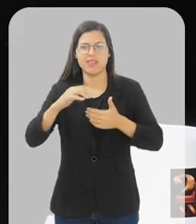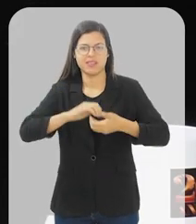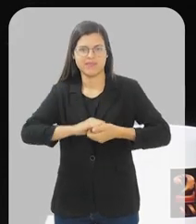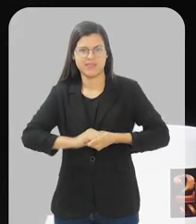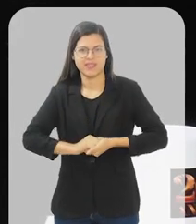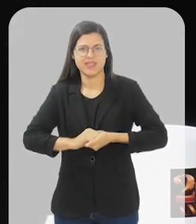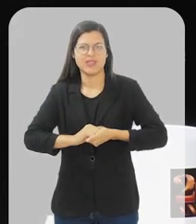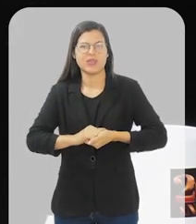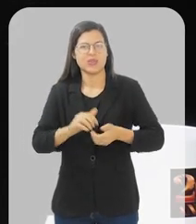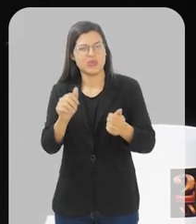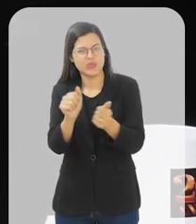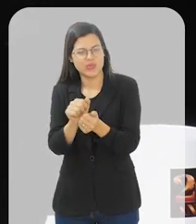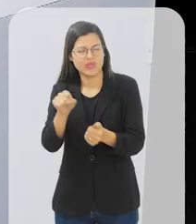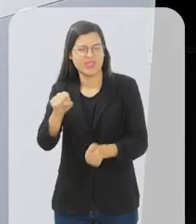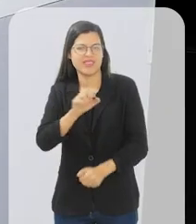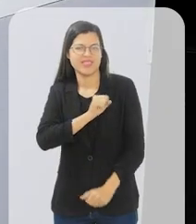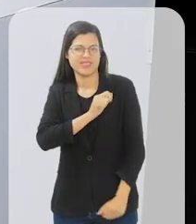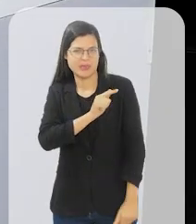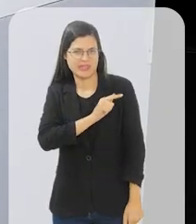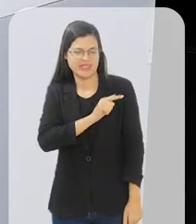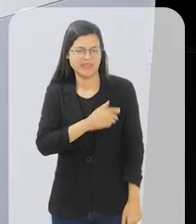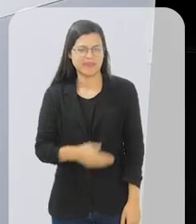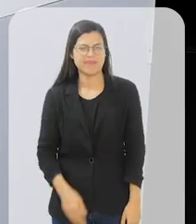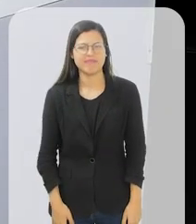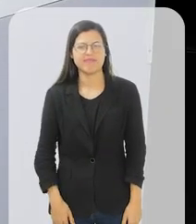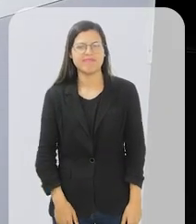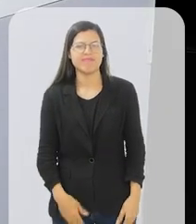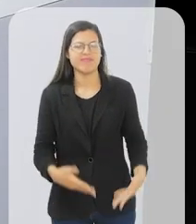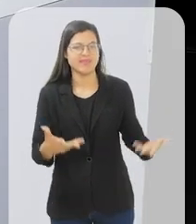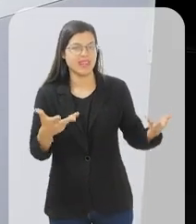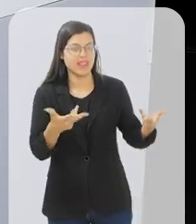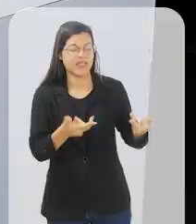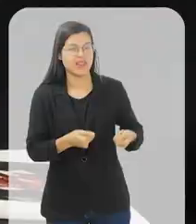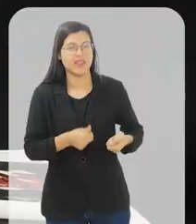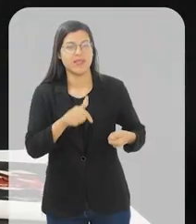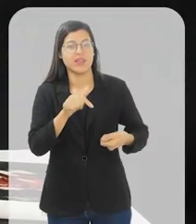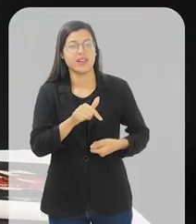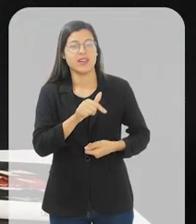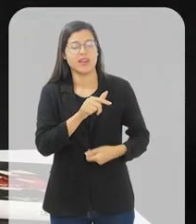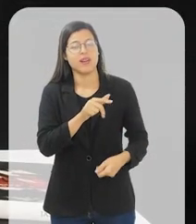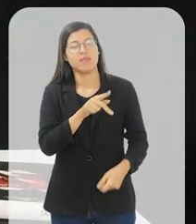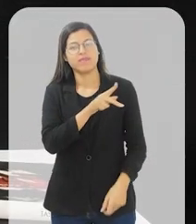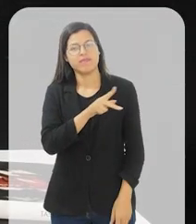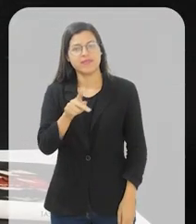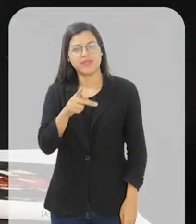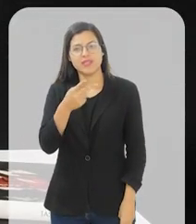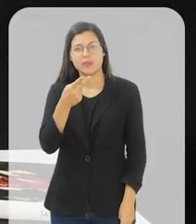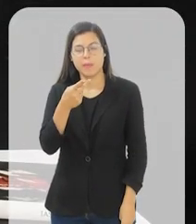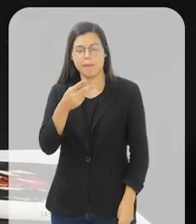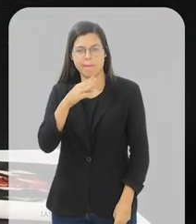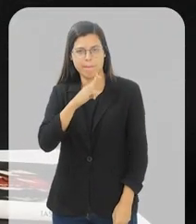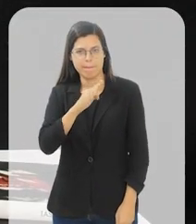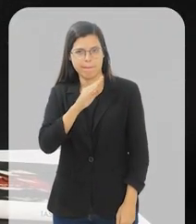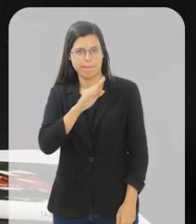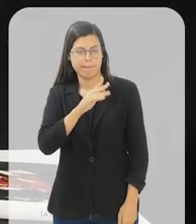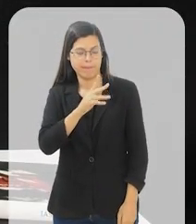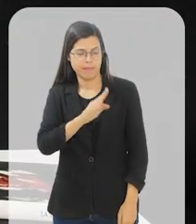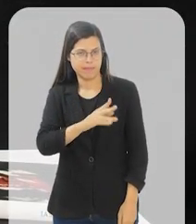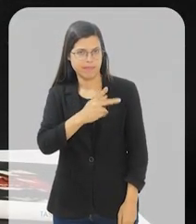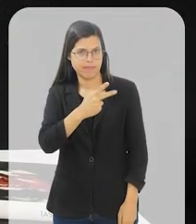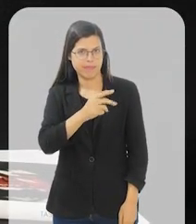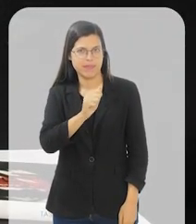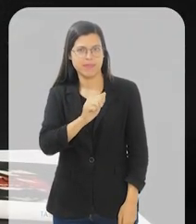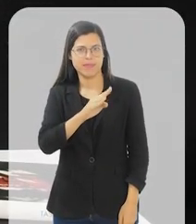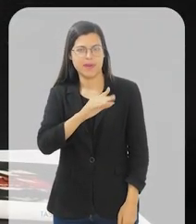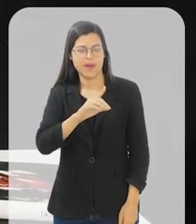forte contigo lá no Tigre de São Gonçalo. Maravilha. Ô mestre Pablo, conta pra gente que nosso público é o público que tem sede